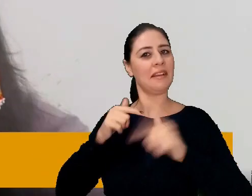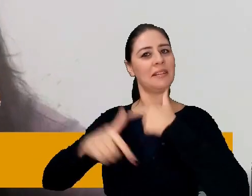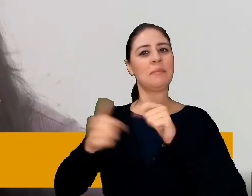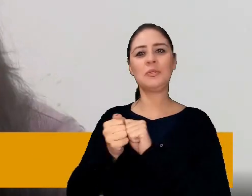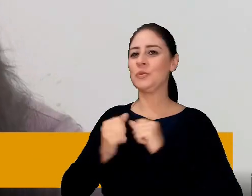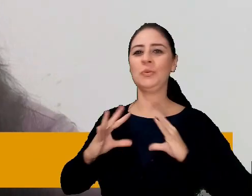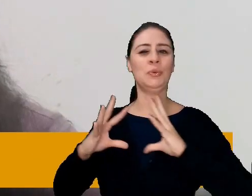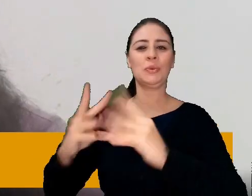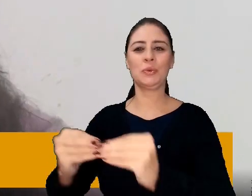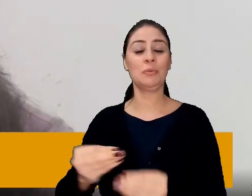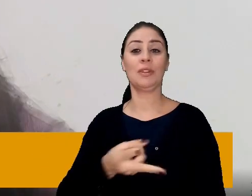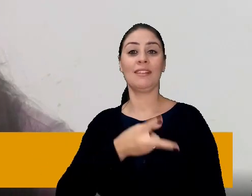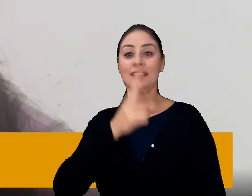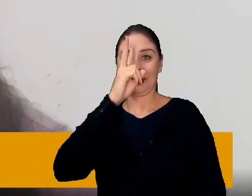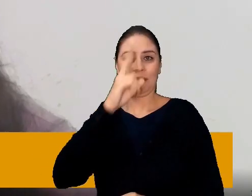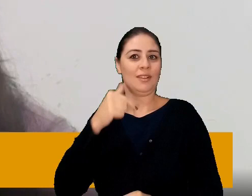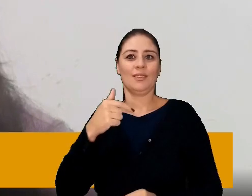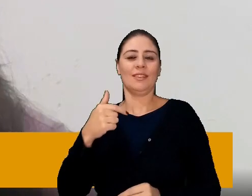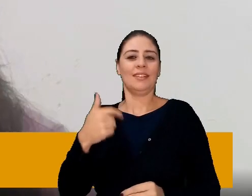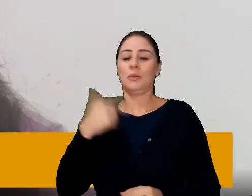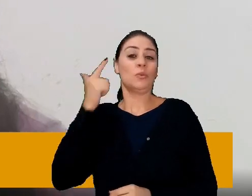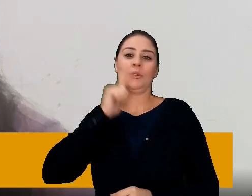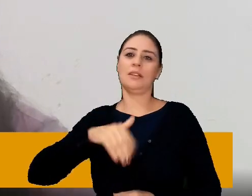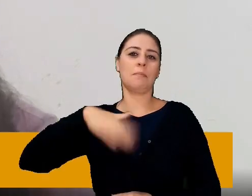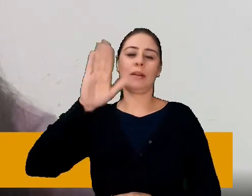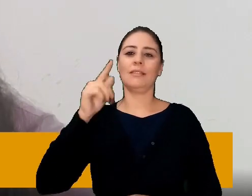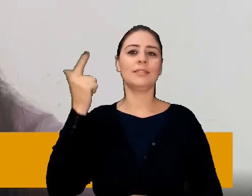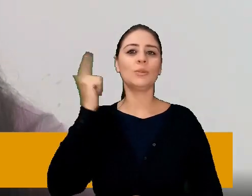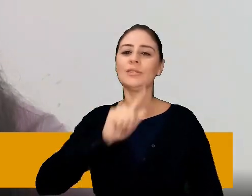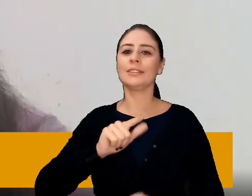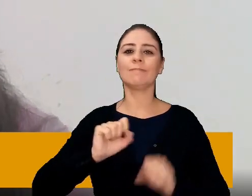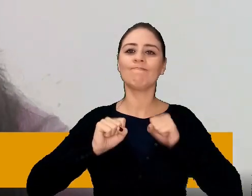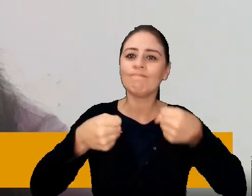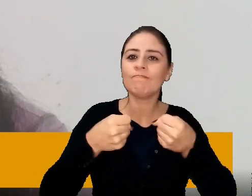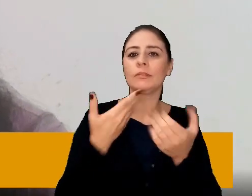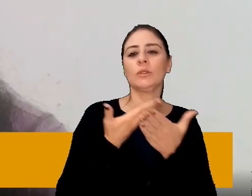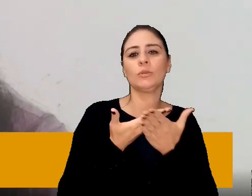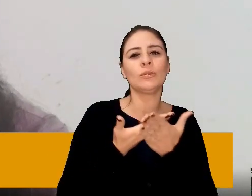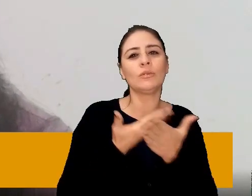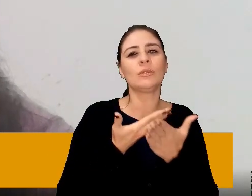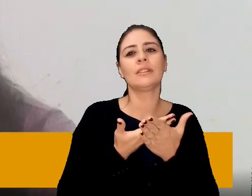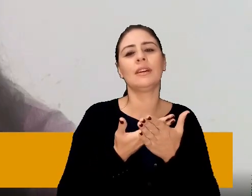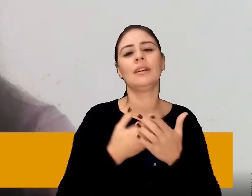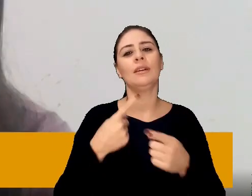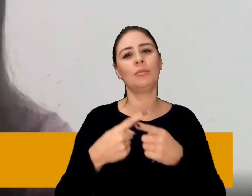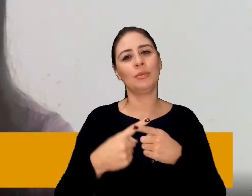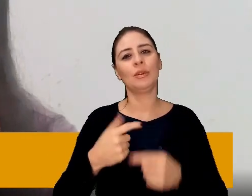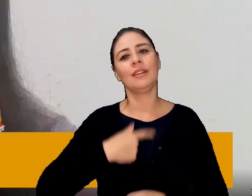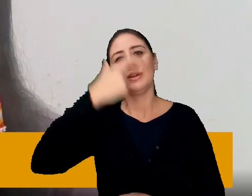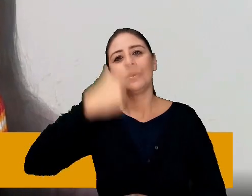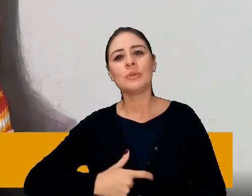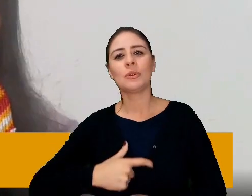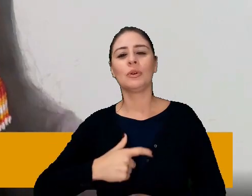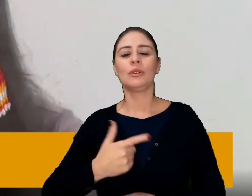chegou no segundo ano, eu já não conseguia mais. Eu já não tinha mais força para eu estudar, porque, como eu sou uma